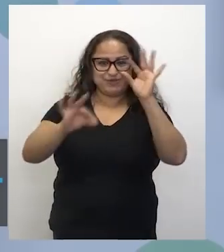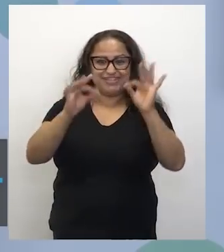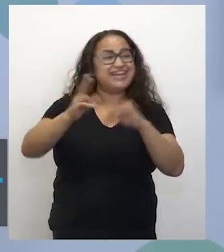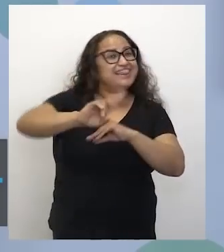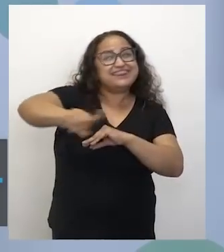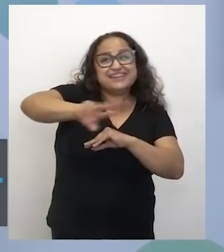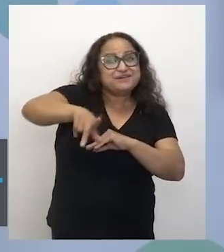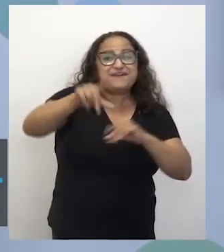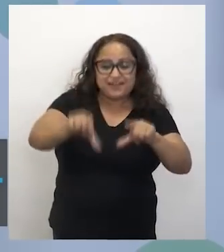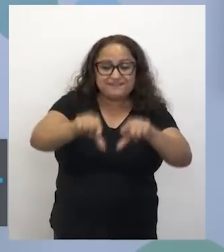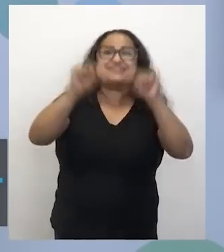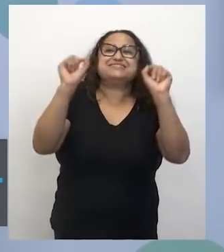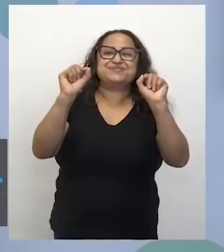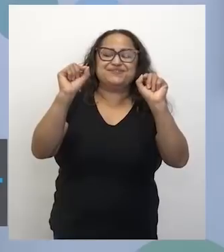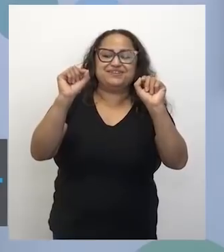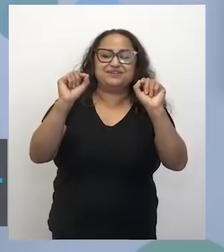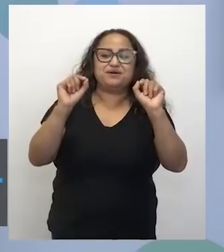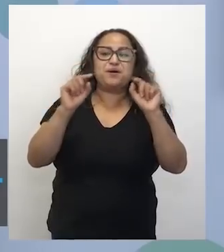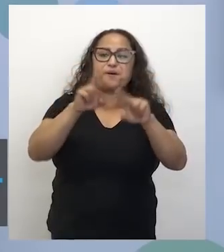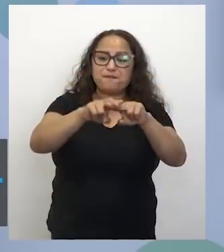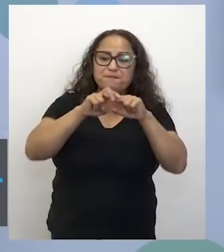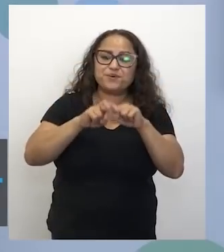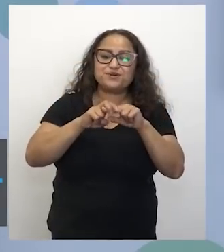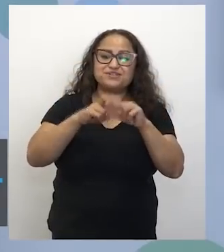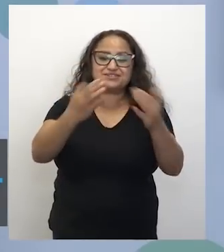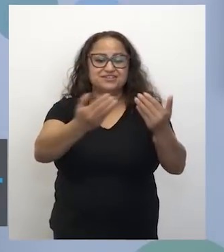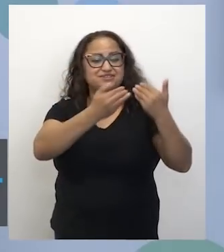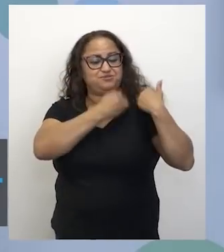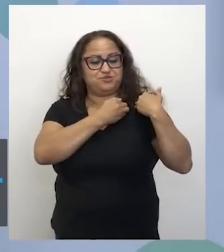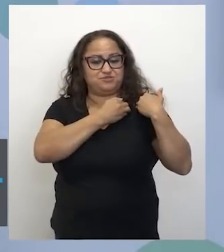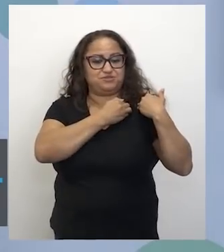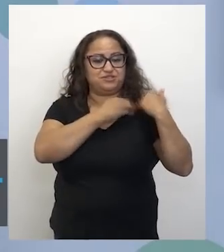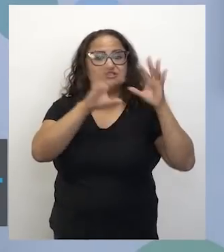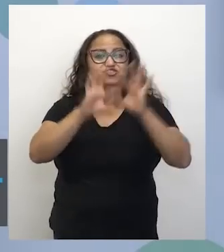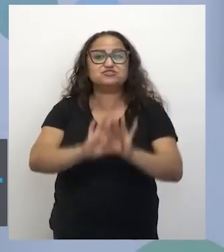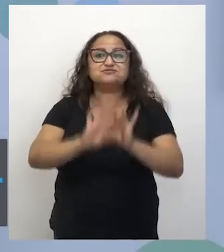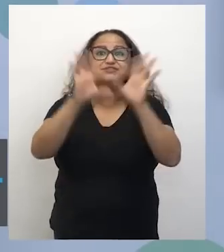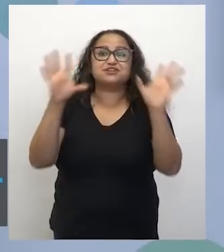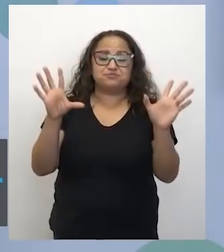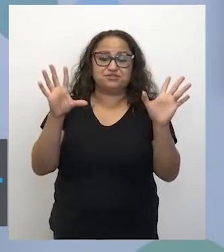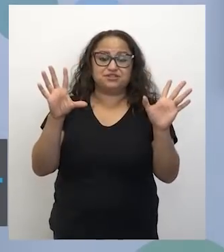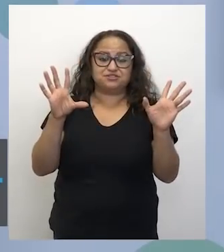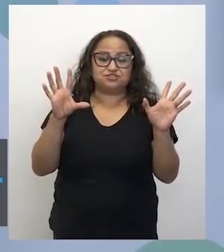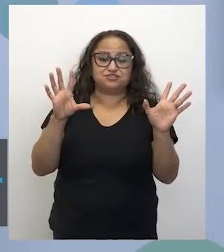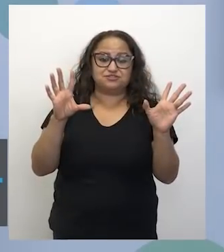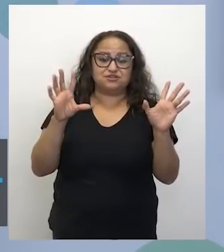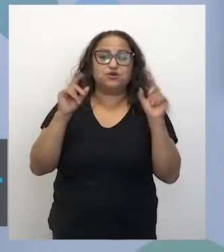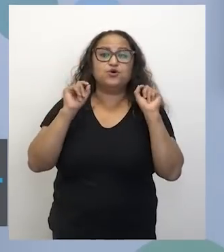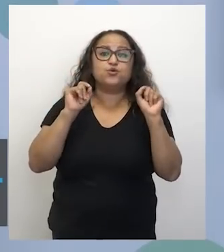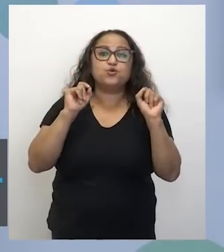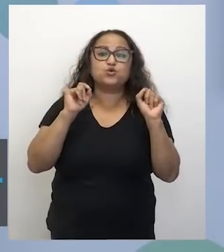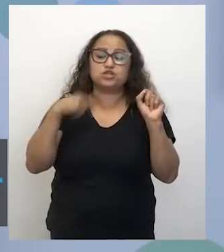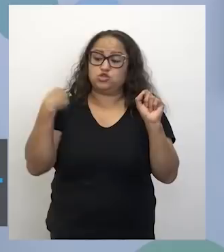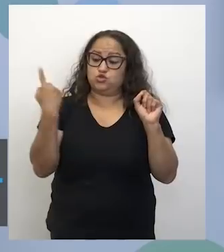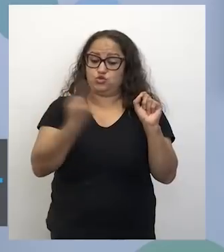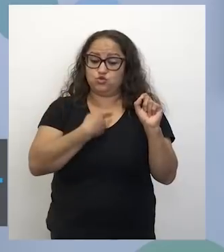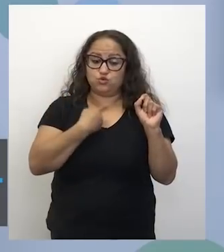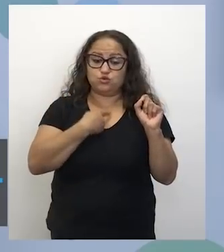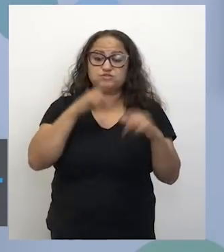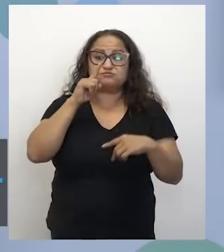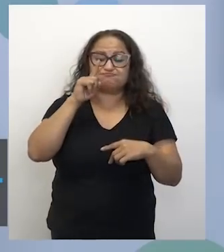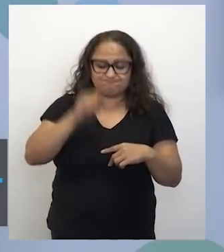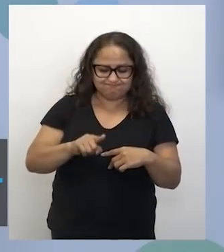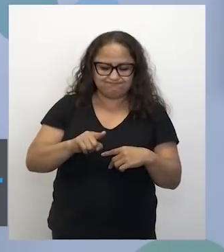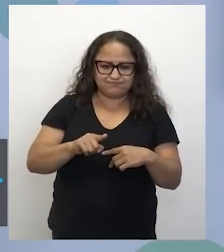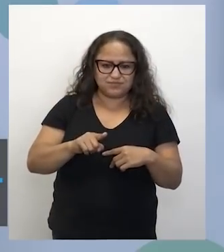isso, esse peso da responsabilidade, da liberdade. Afinal, a gente, o que nós somos, o que a gente